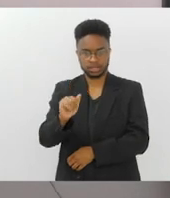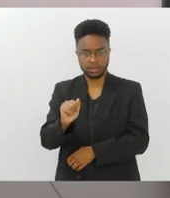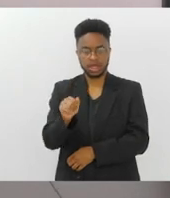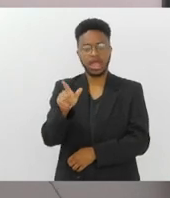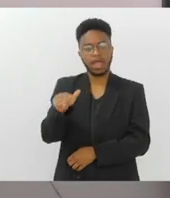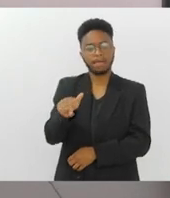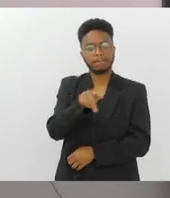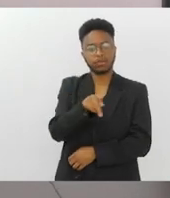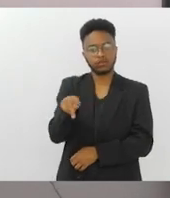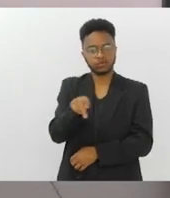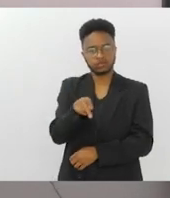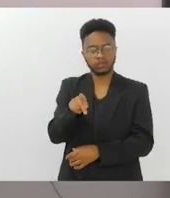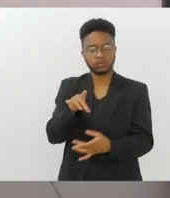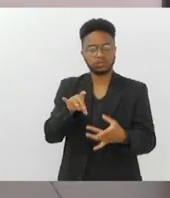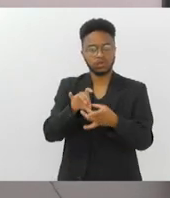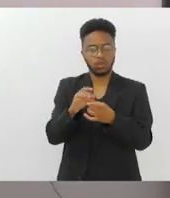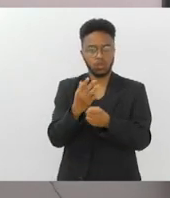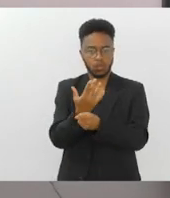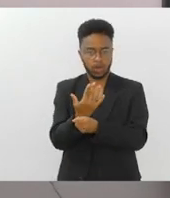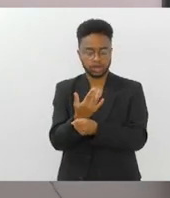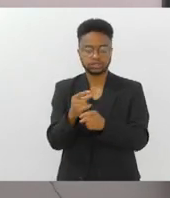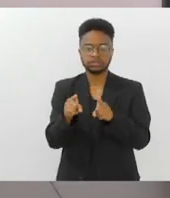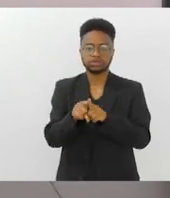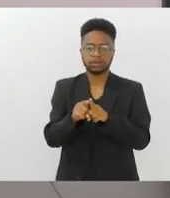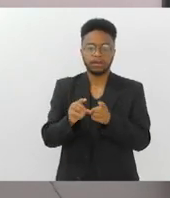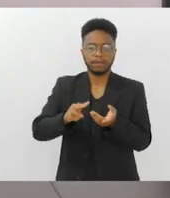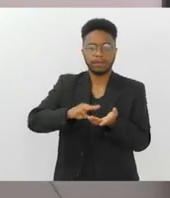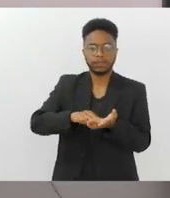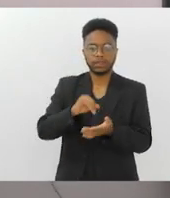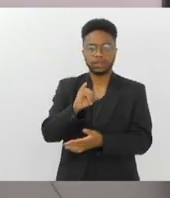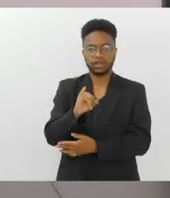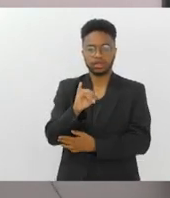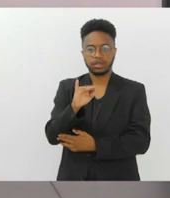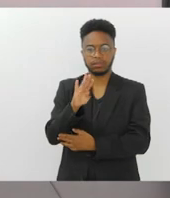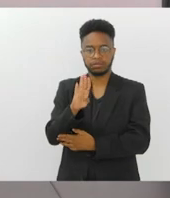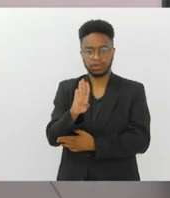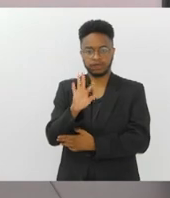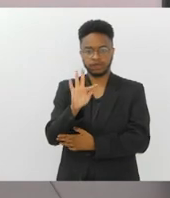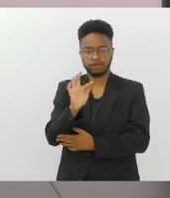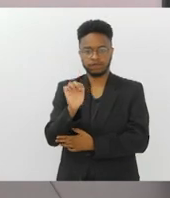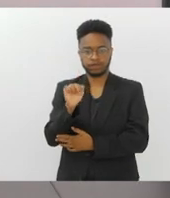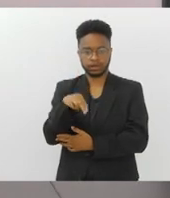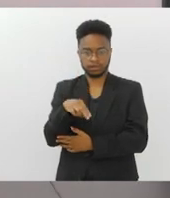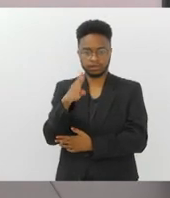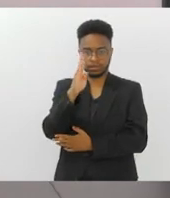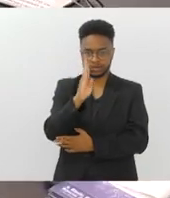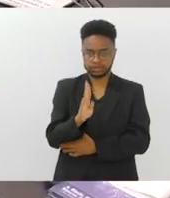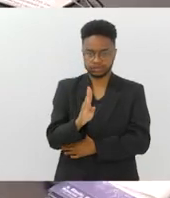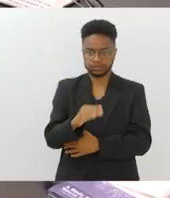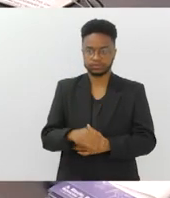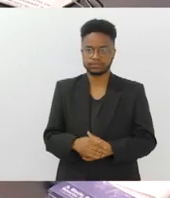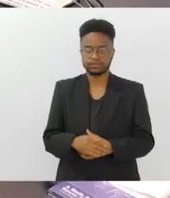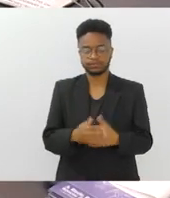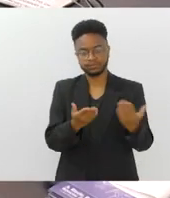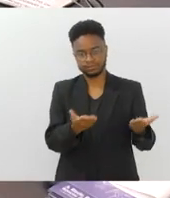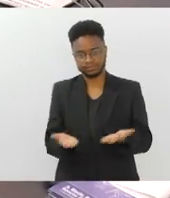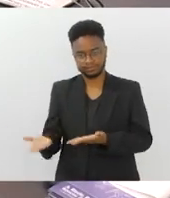professora associada da UERJ, membro do IBFAM Brasil. Por